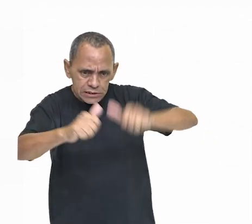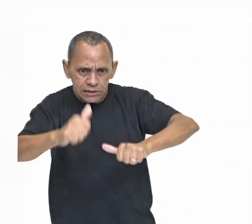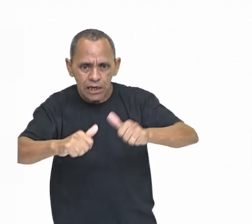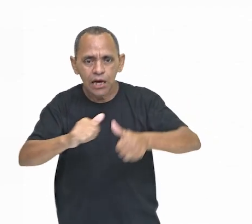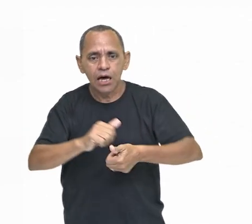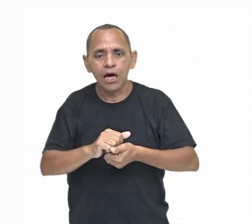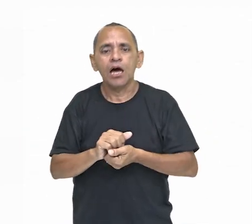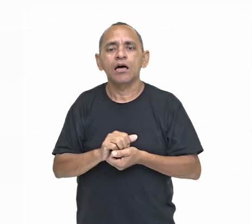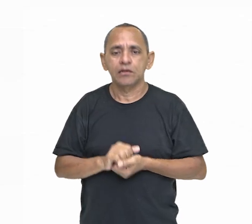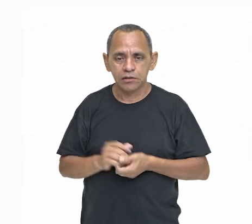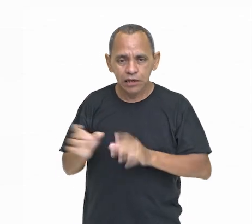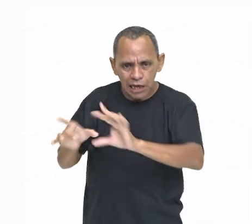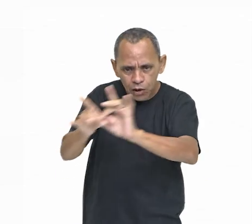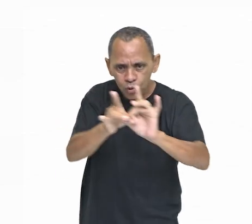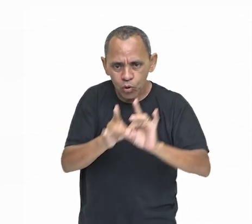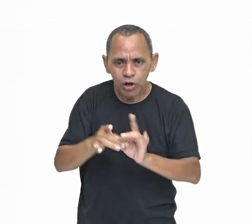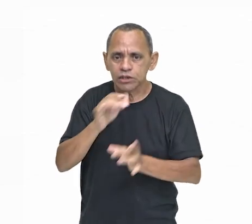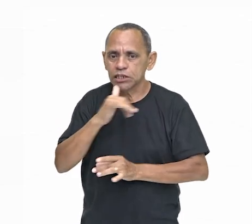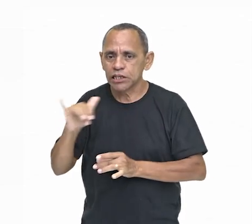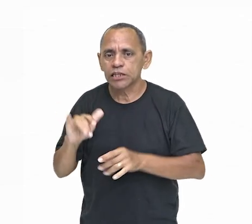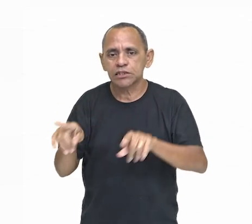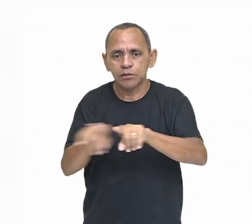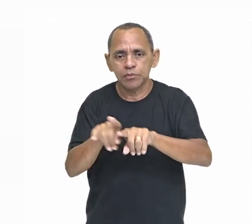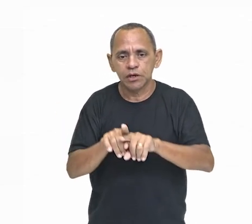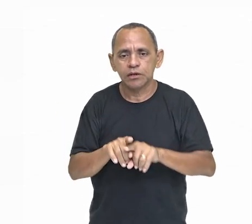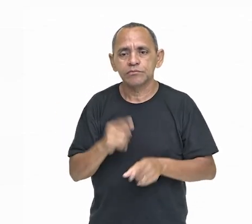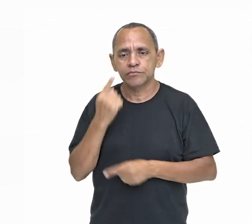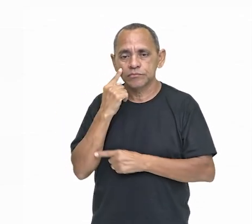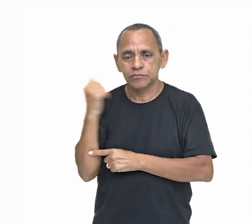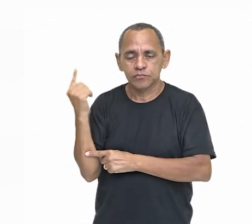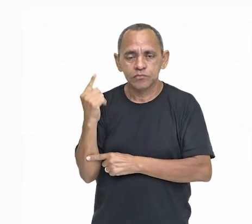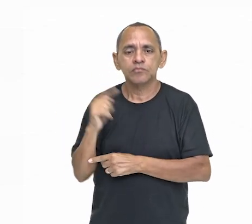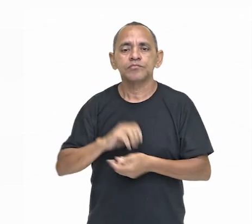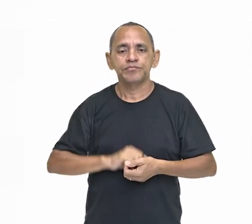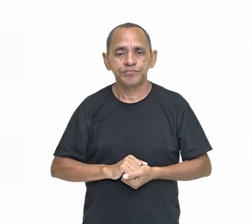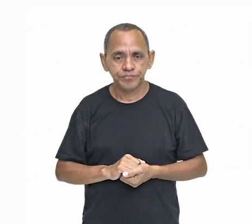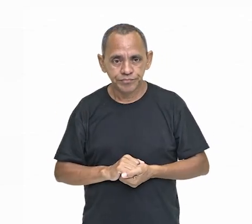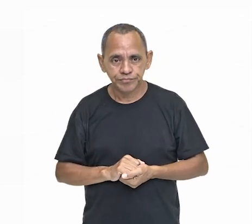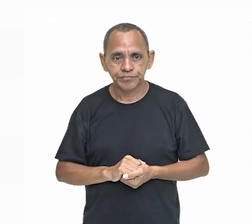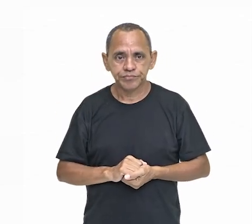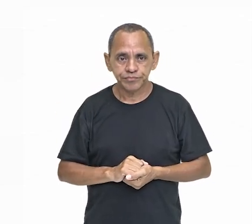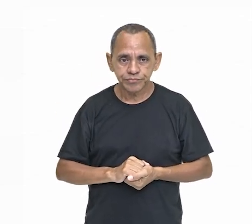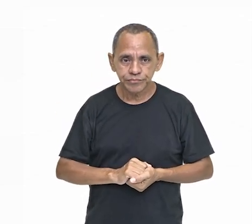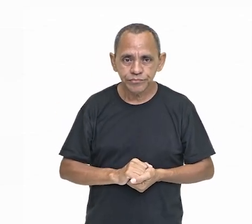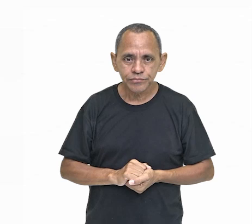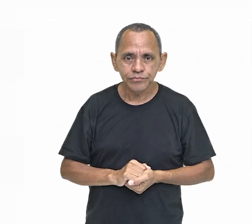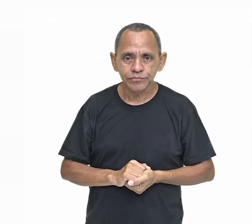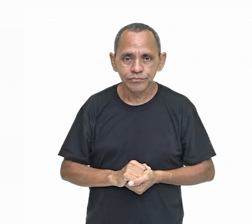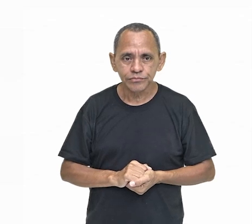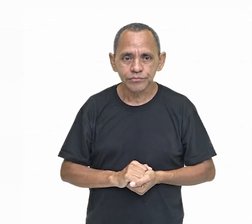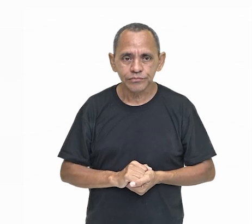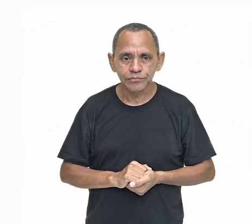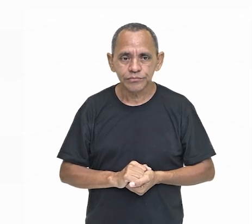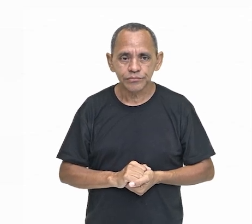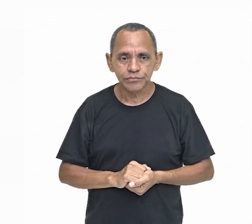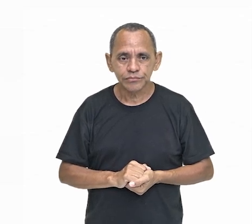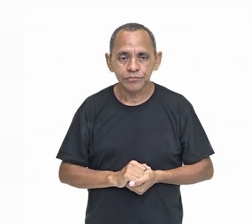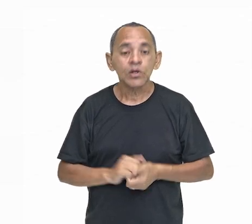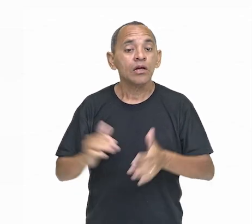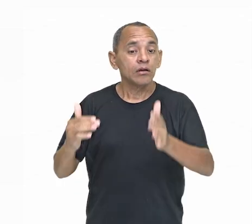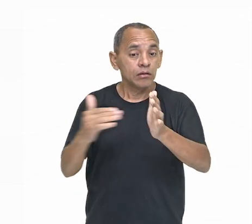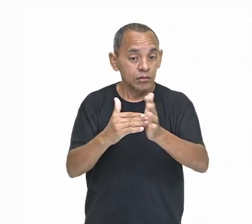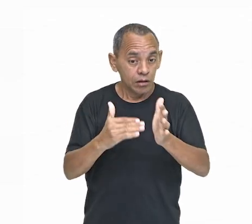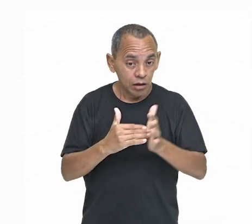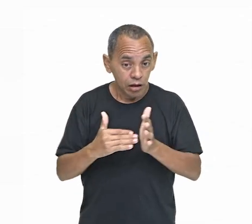dispositivo é o de segurança, que fornece um mecanismo de interrupção da corrente elétrica.